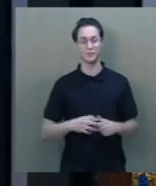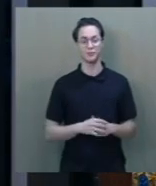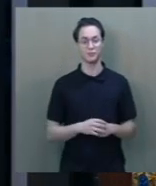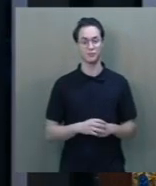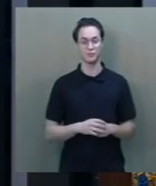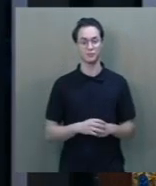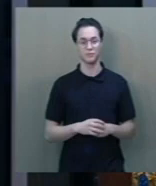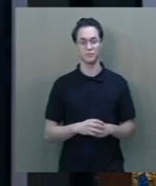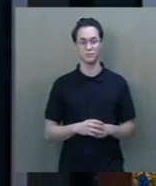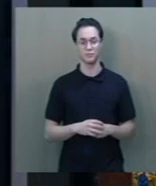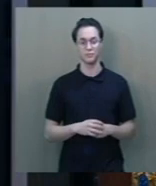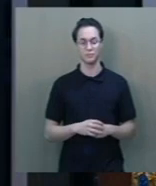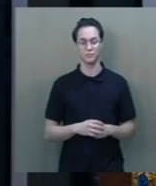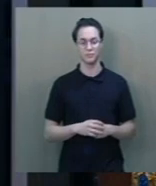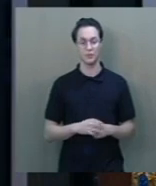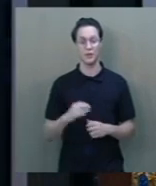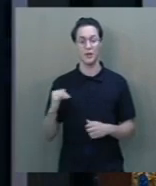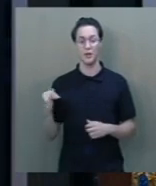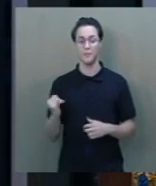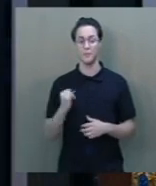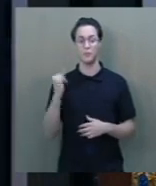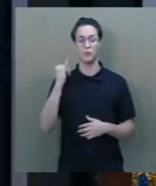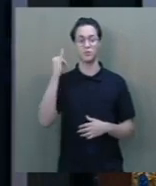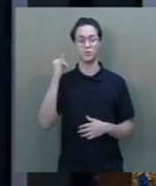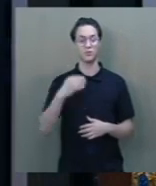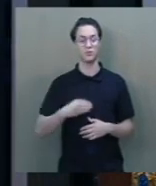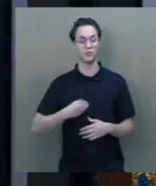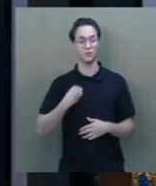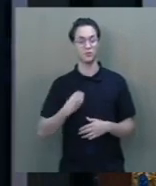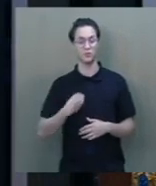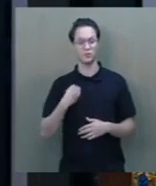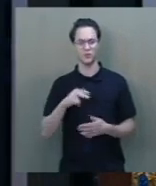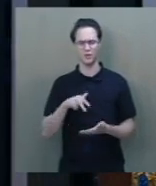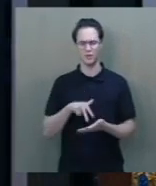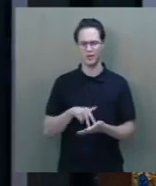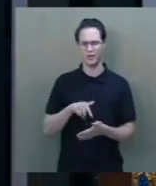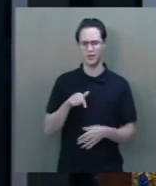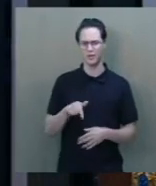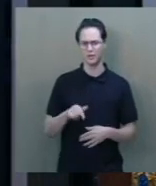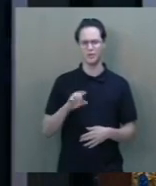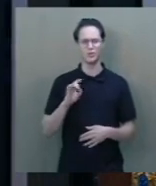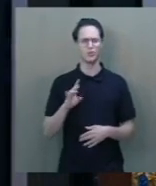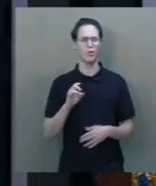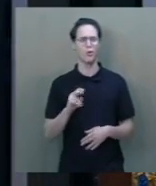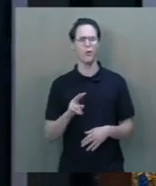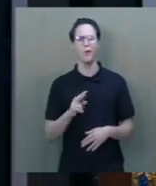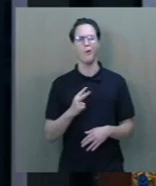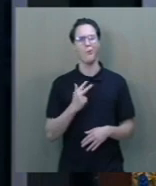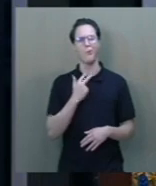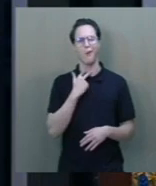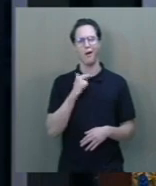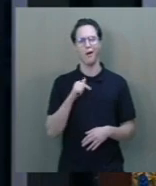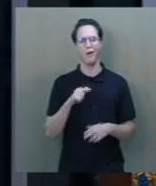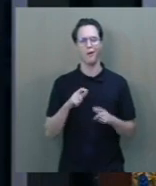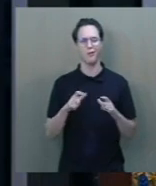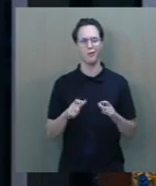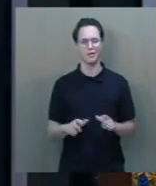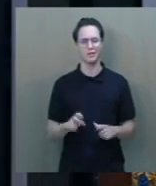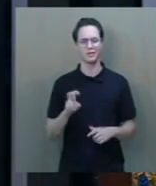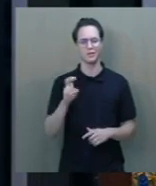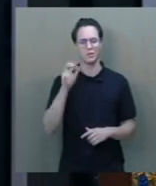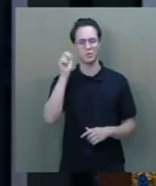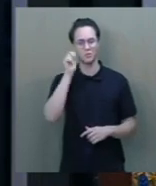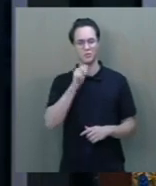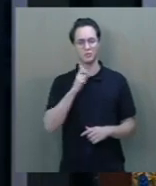É importante estar aqui, não apenas para ocupar um lugar de ser uma das 5 mulheres senadoras